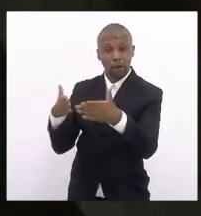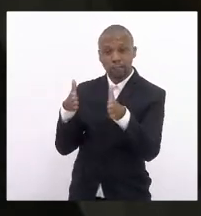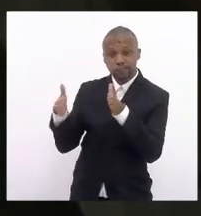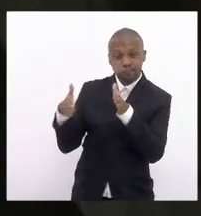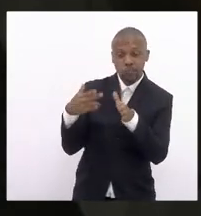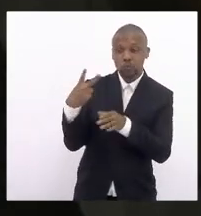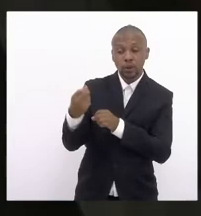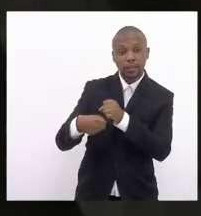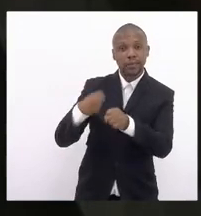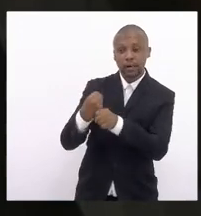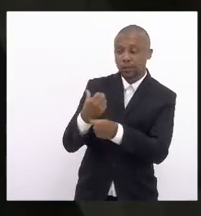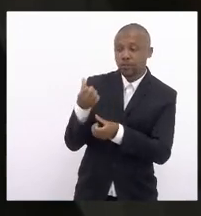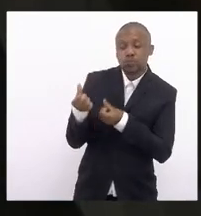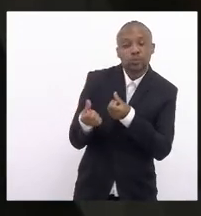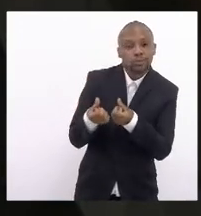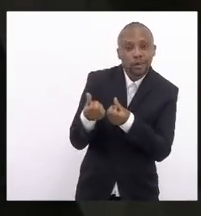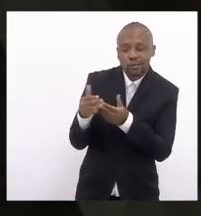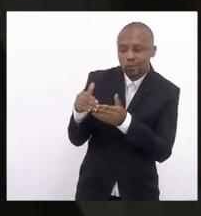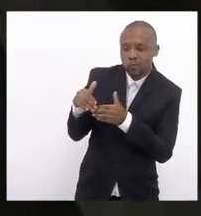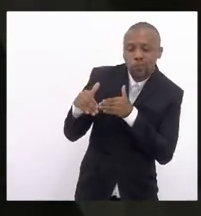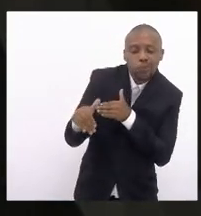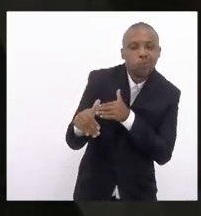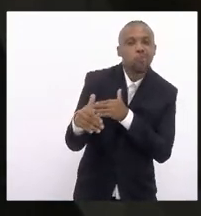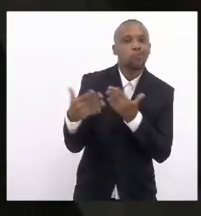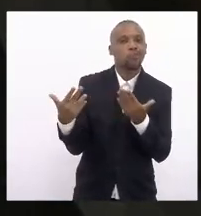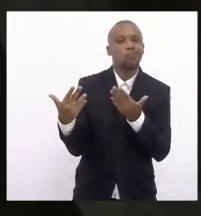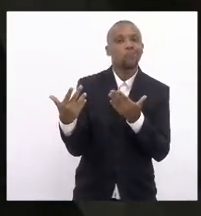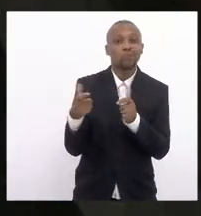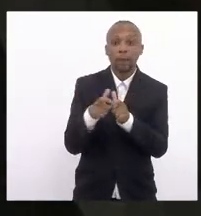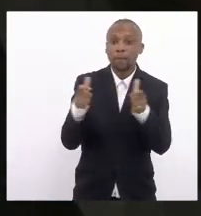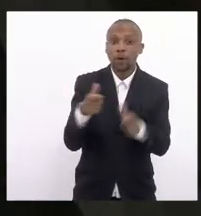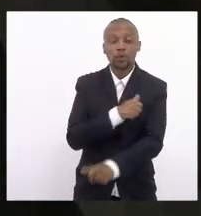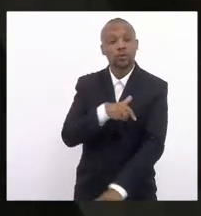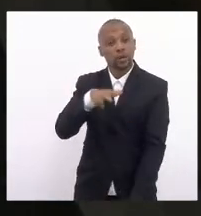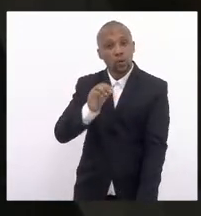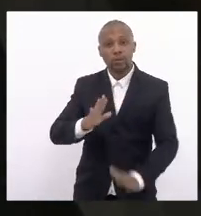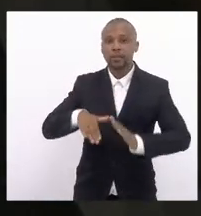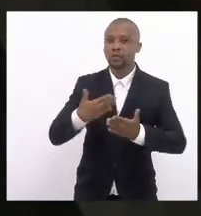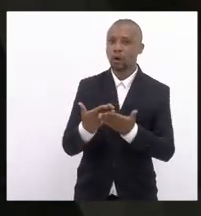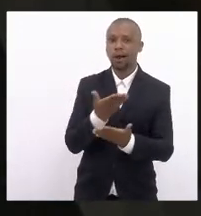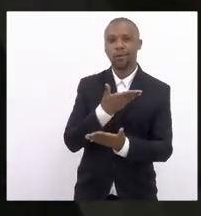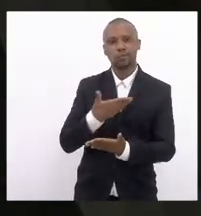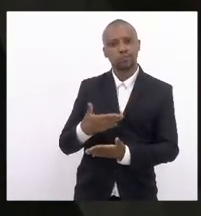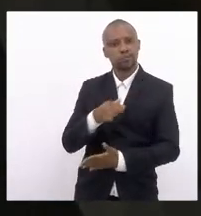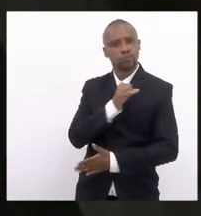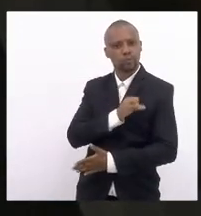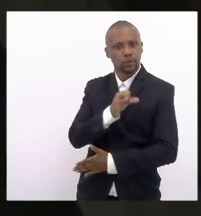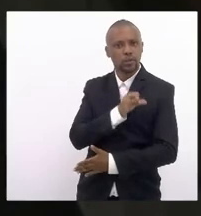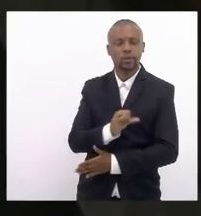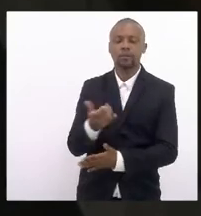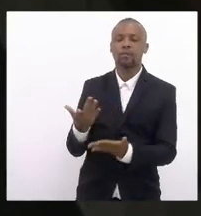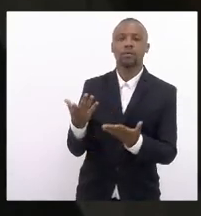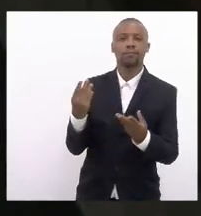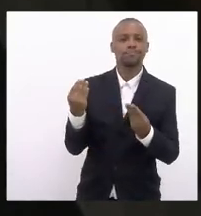letivos, grande parte dos alunos das nossas escolas estaduais ficaram